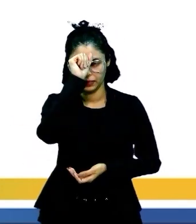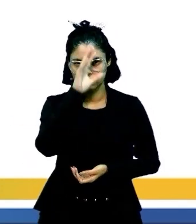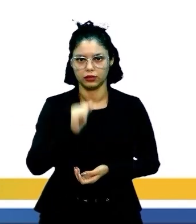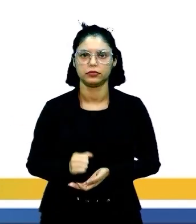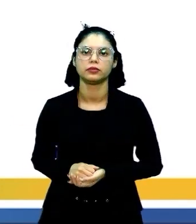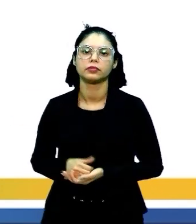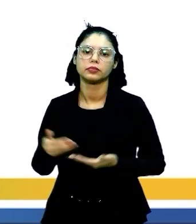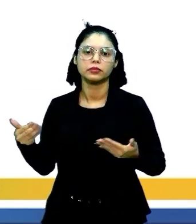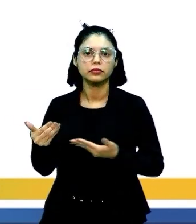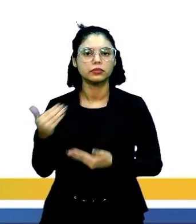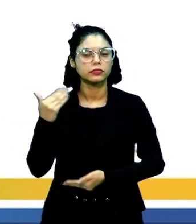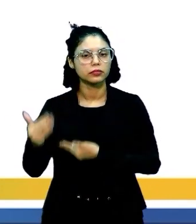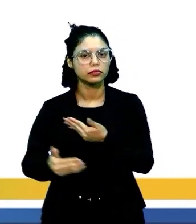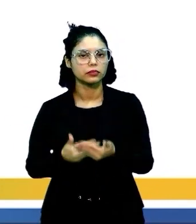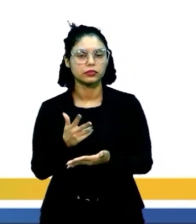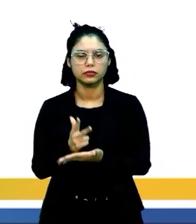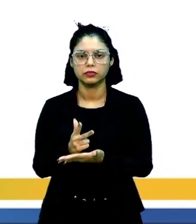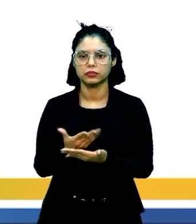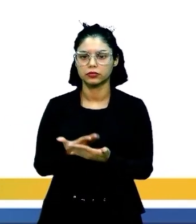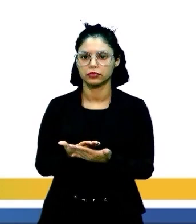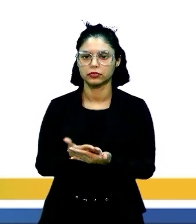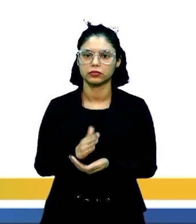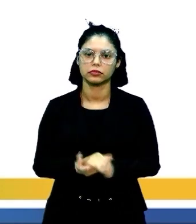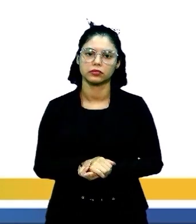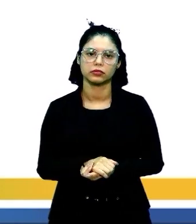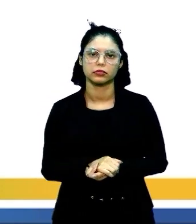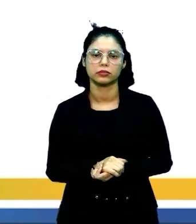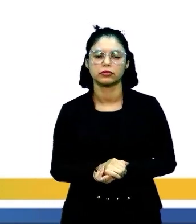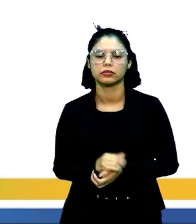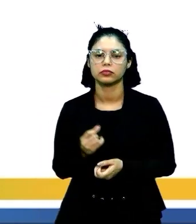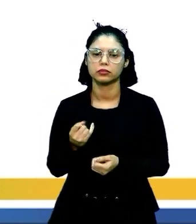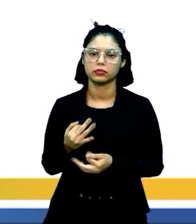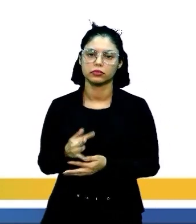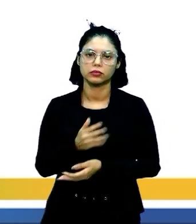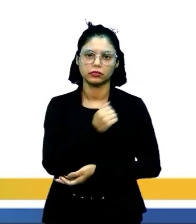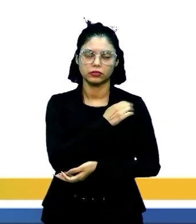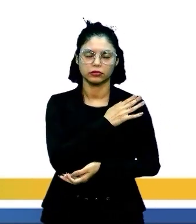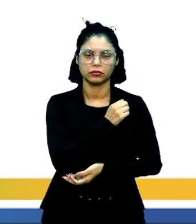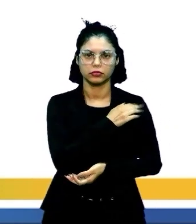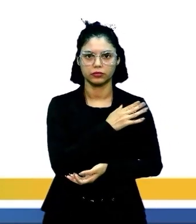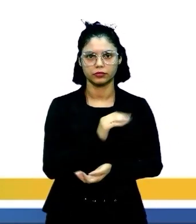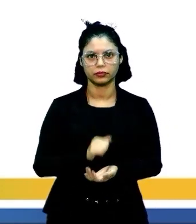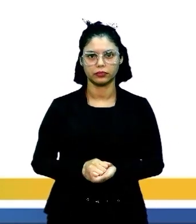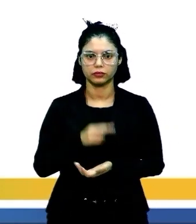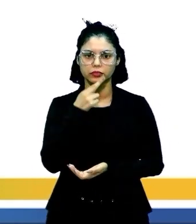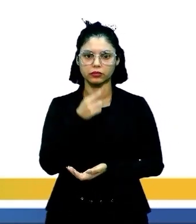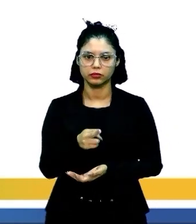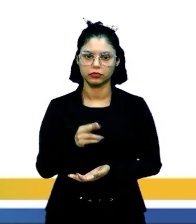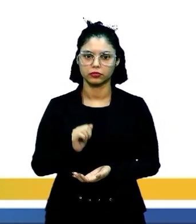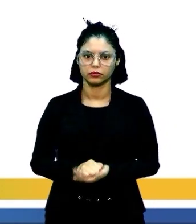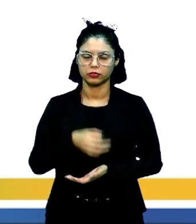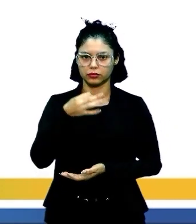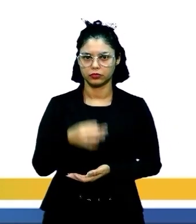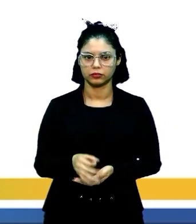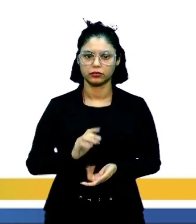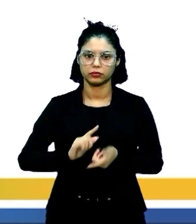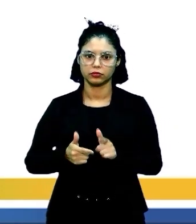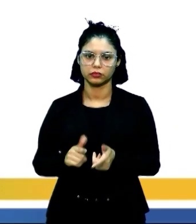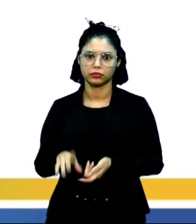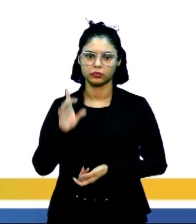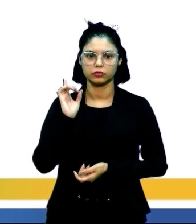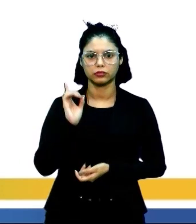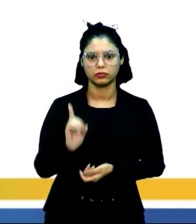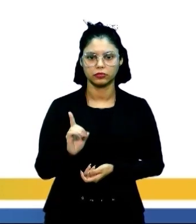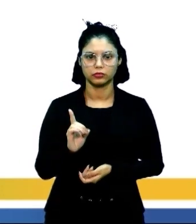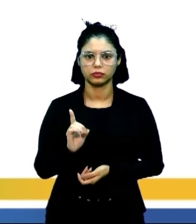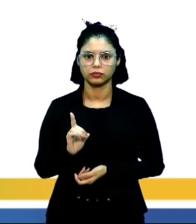conhecimentos aprendidos ao longo dessa videoaula, que trataram a respeito do preconceito, a resposta correta está